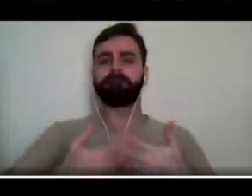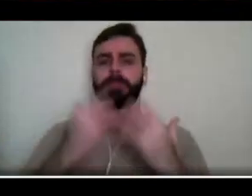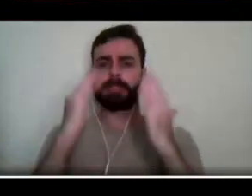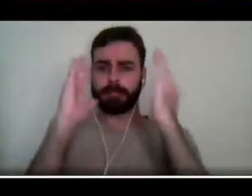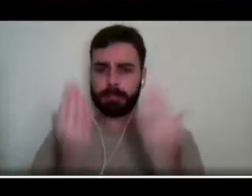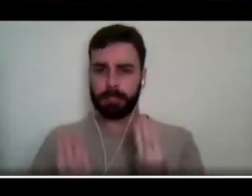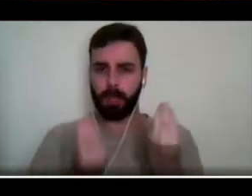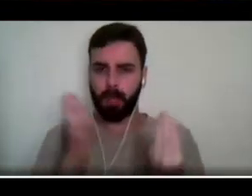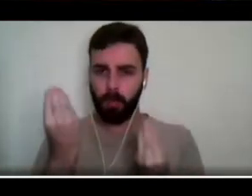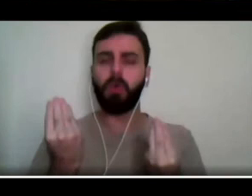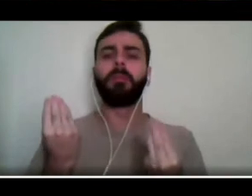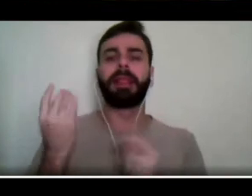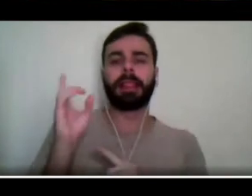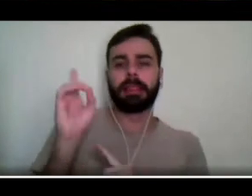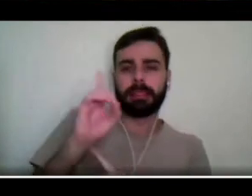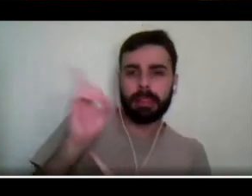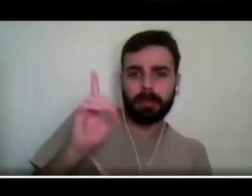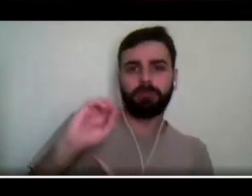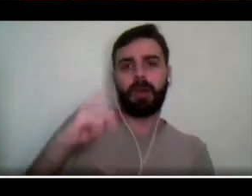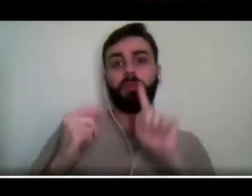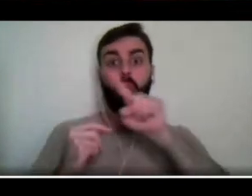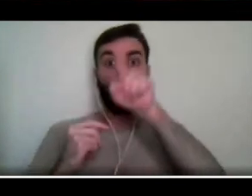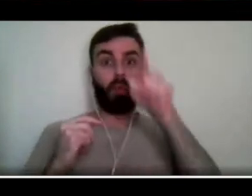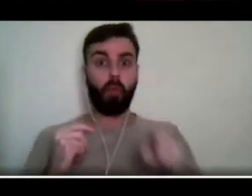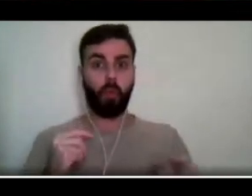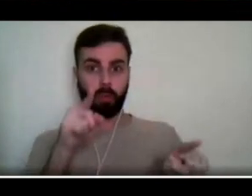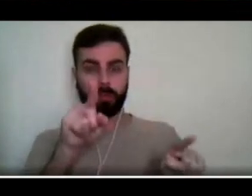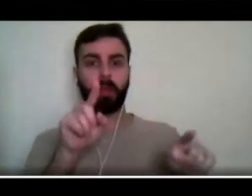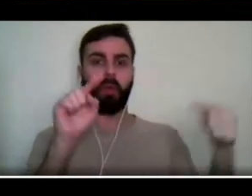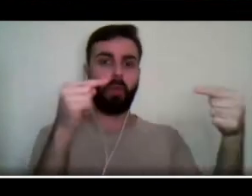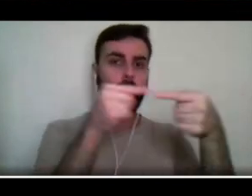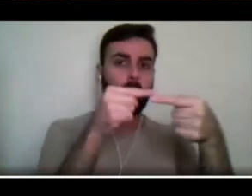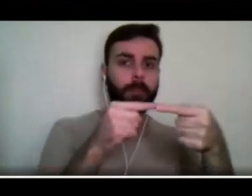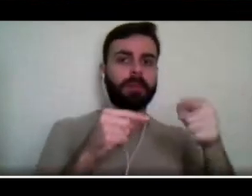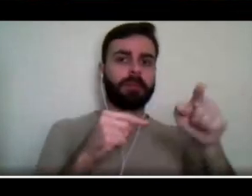para relembrar esses conceitos.